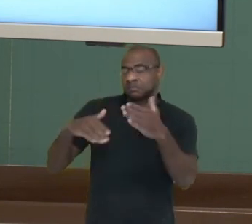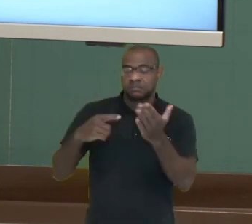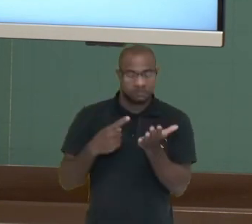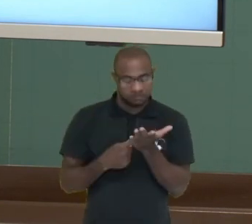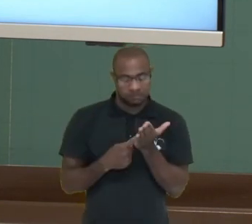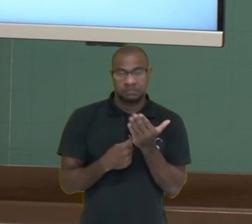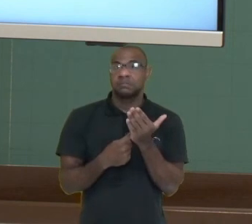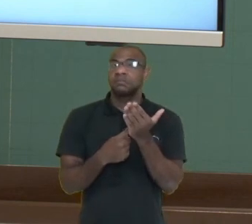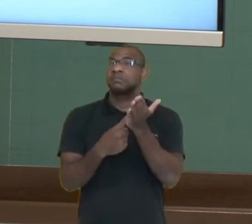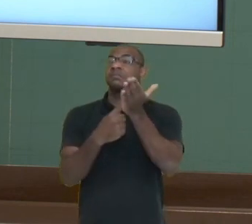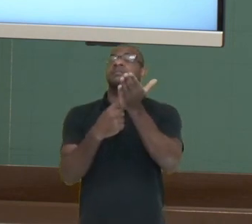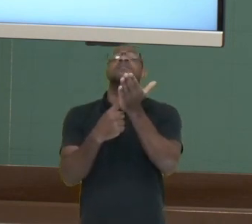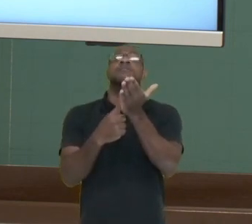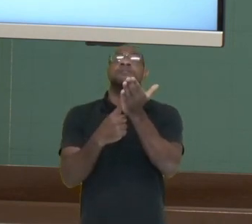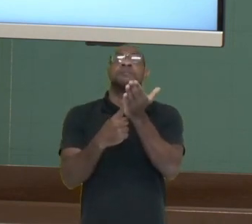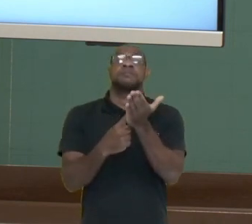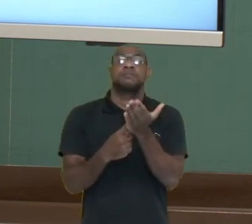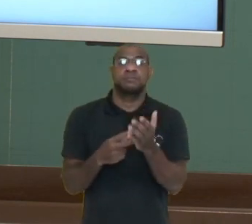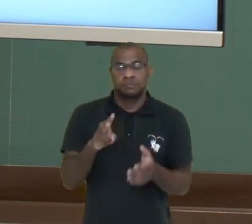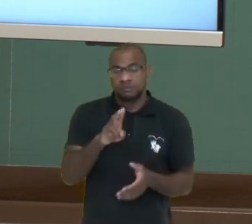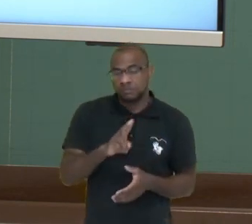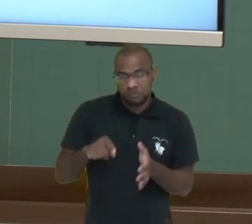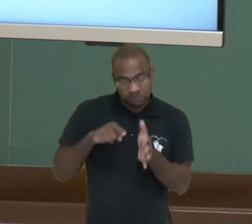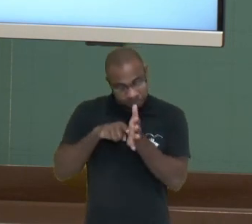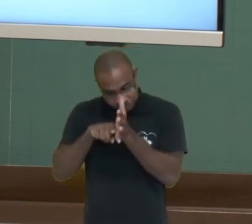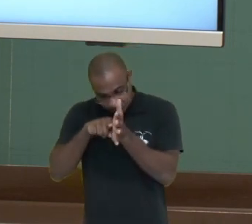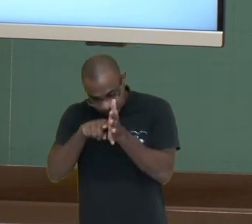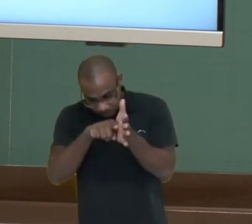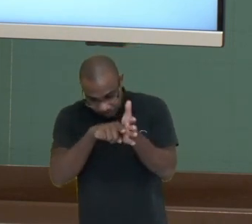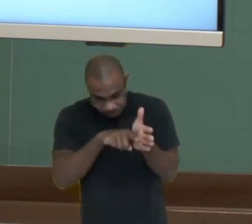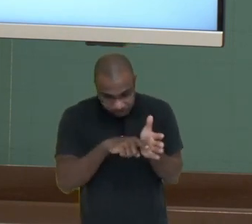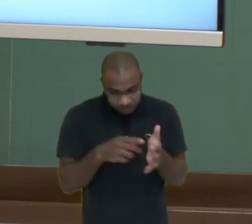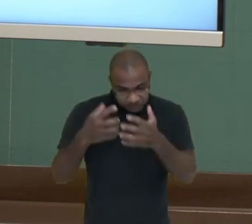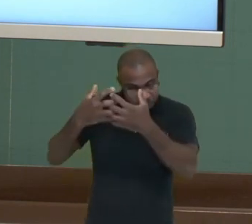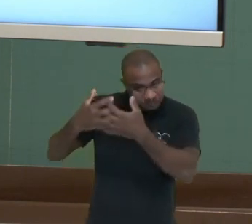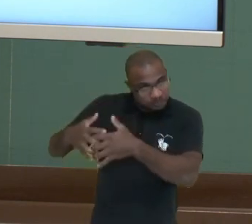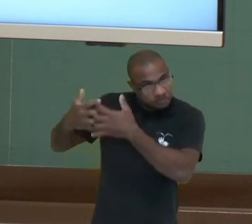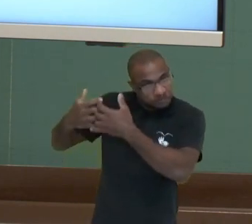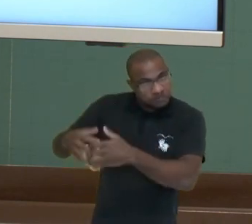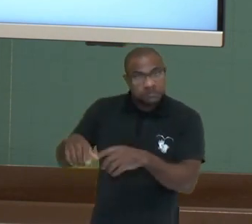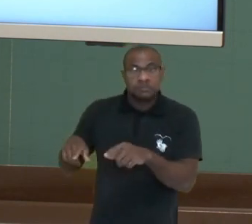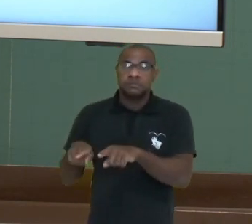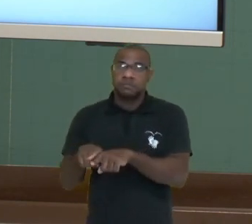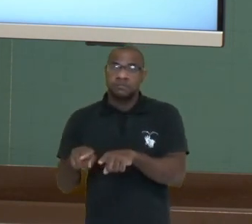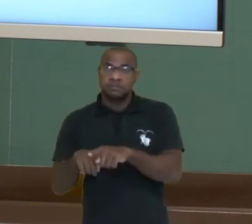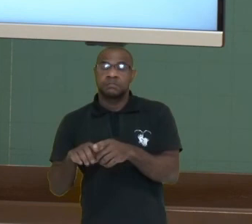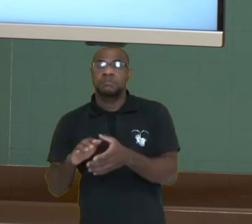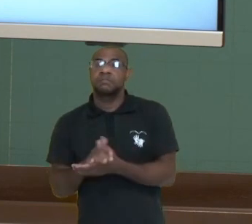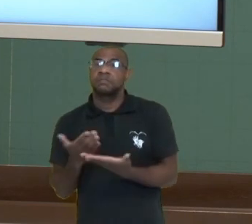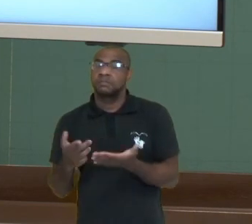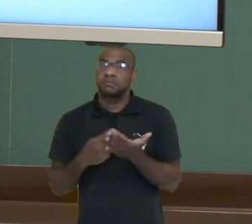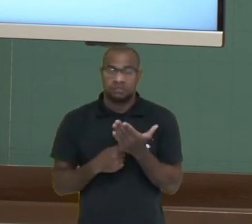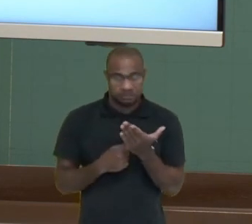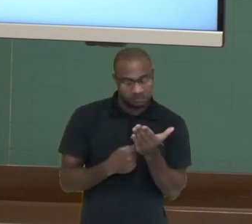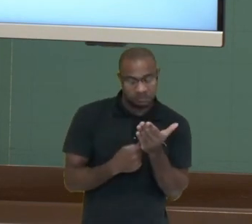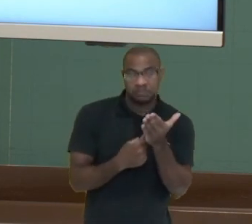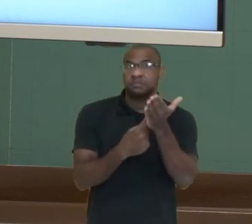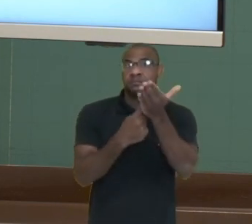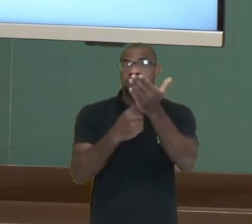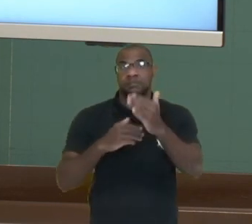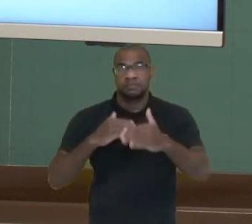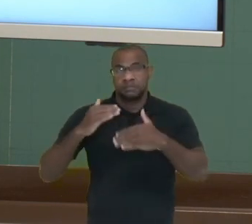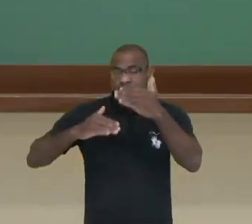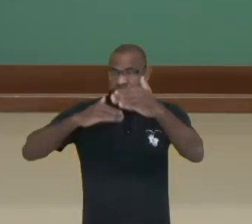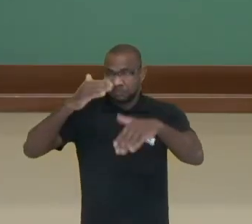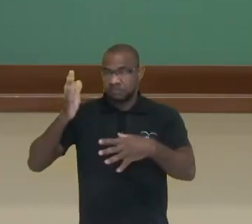tecnológico. Claro, uso de pesquisas em sementes, máquinas, equipamentos, e assim a tecnologia vai avançando. Olha